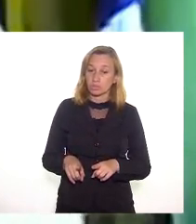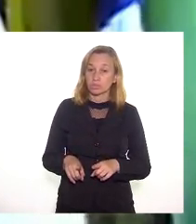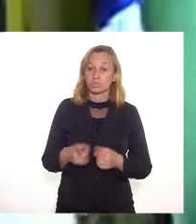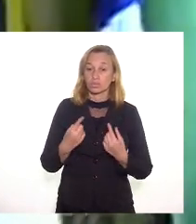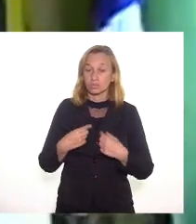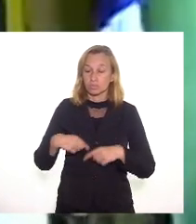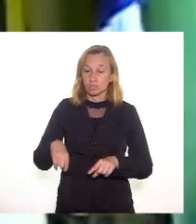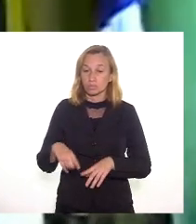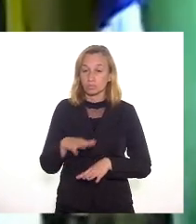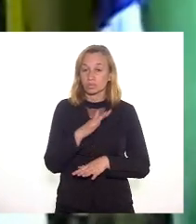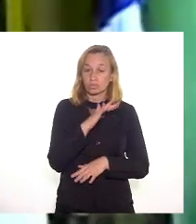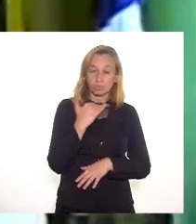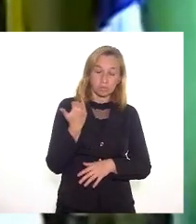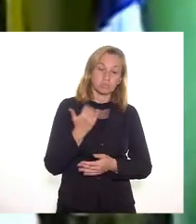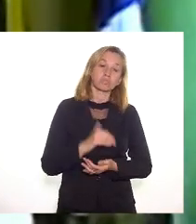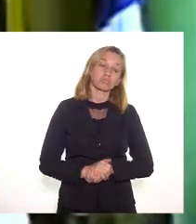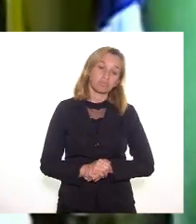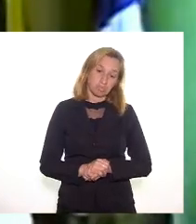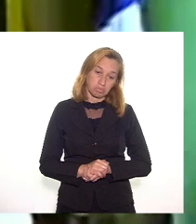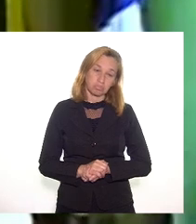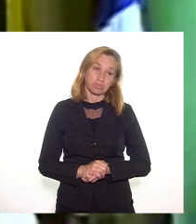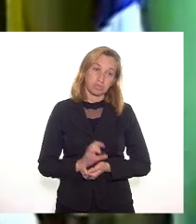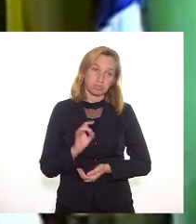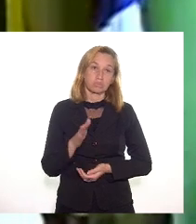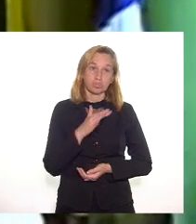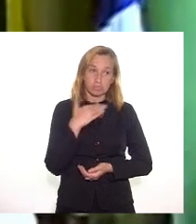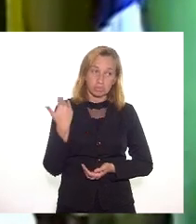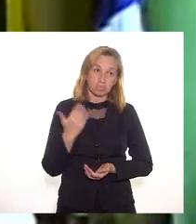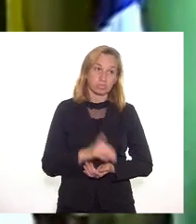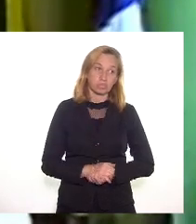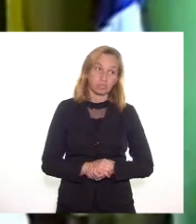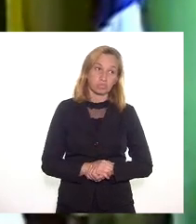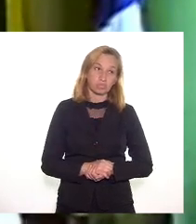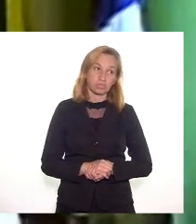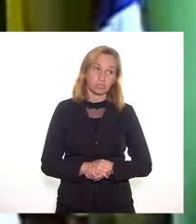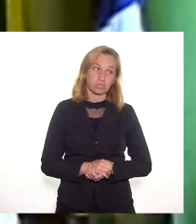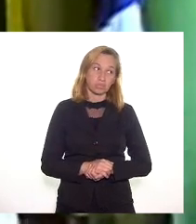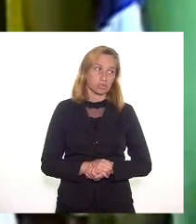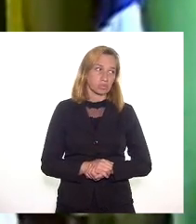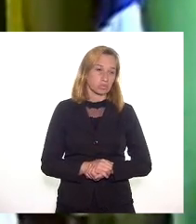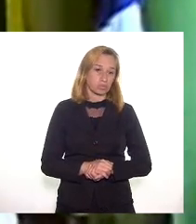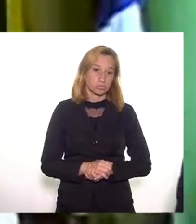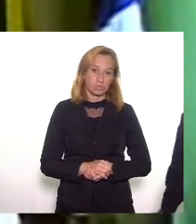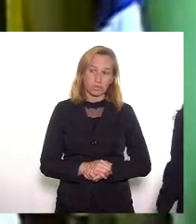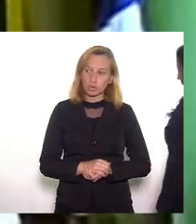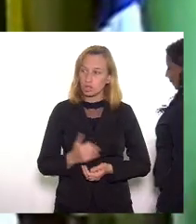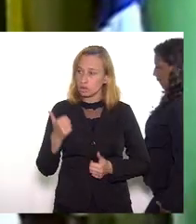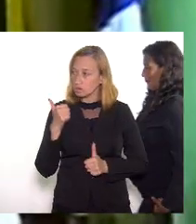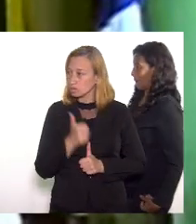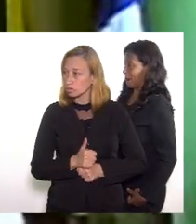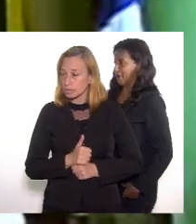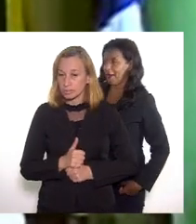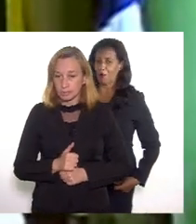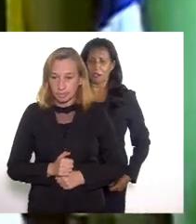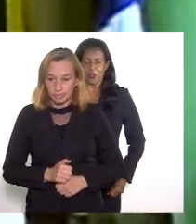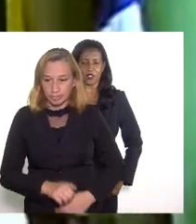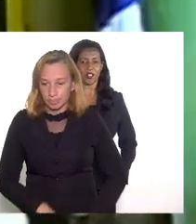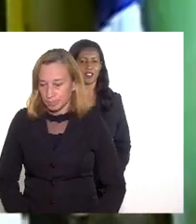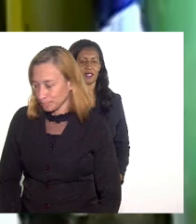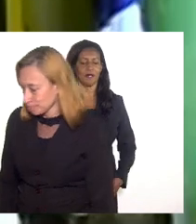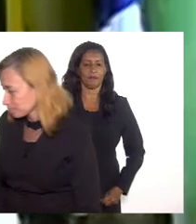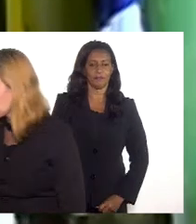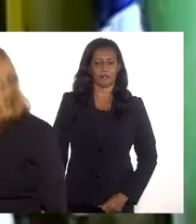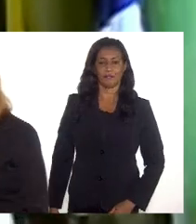traz mortes. O confronto traz pessoas perder os seus